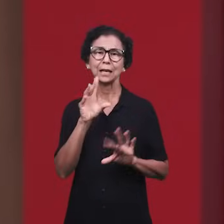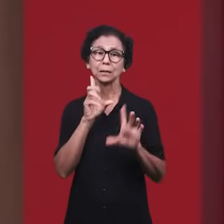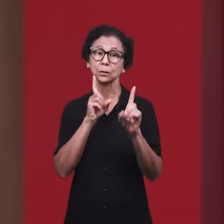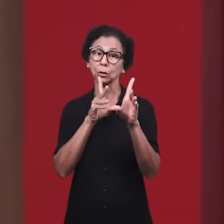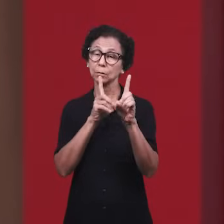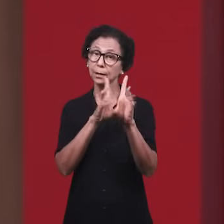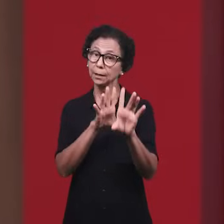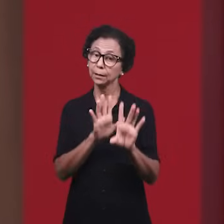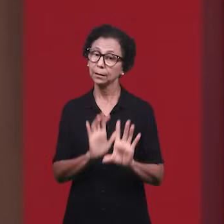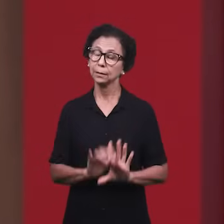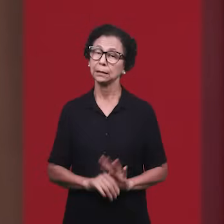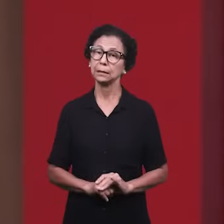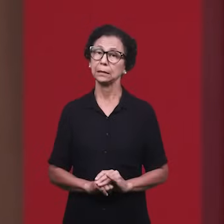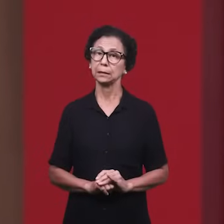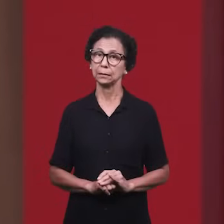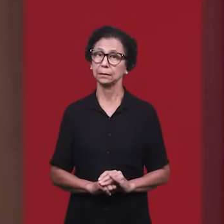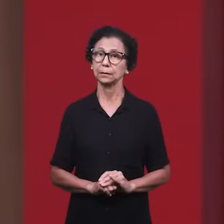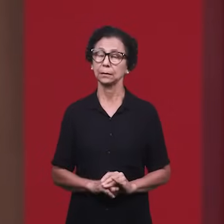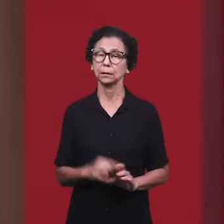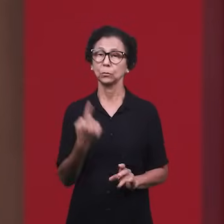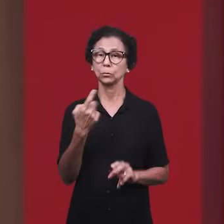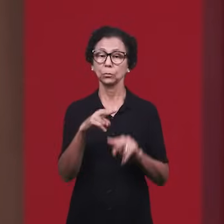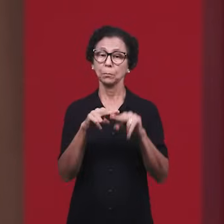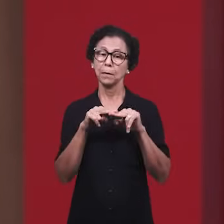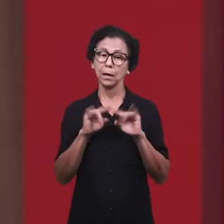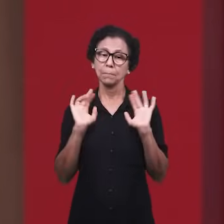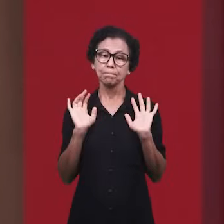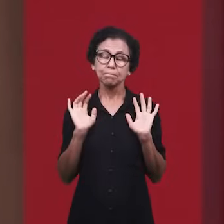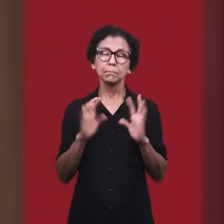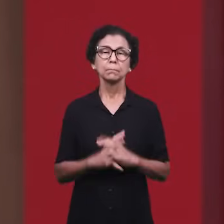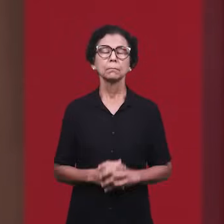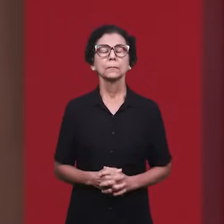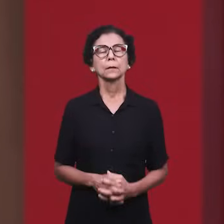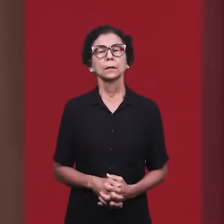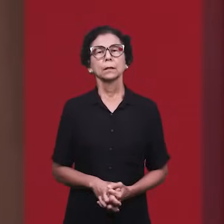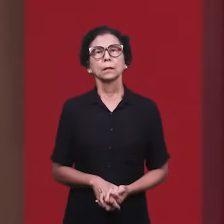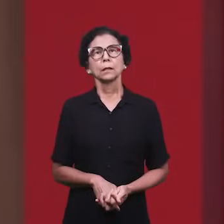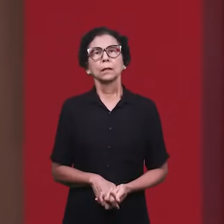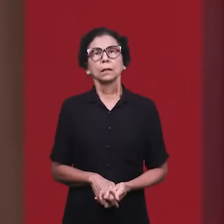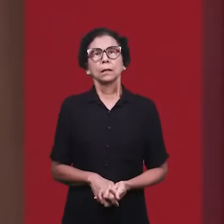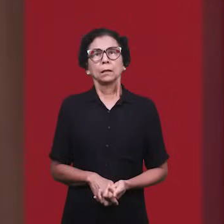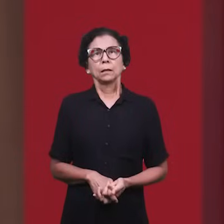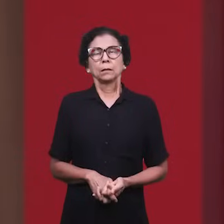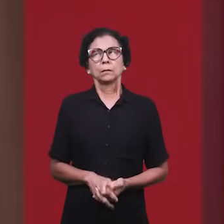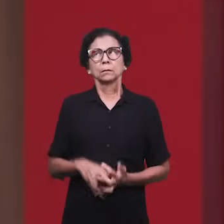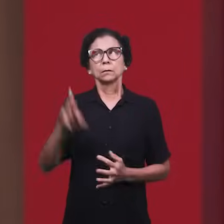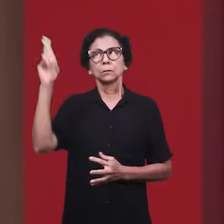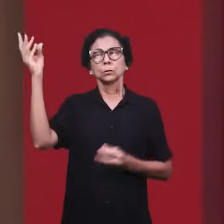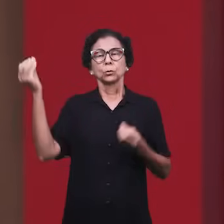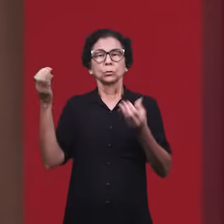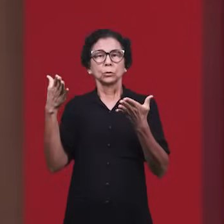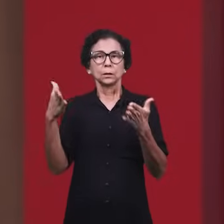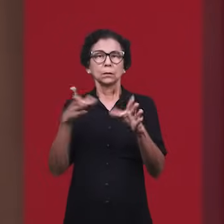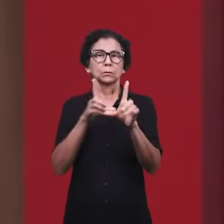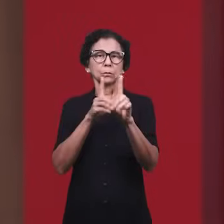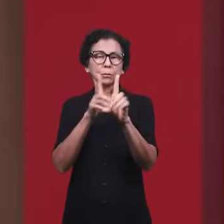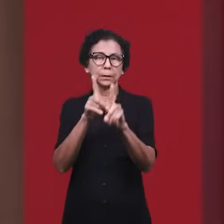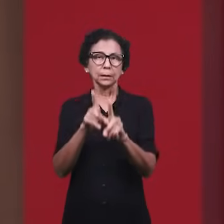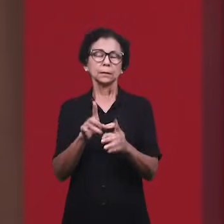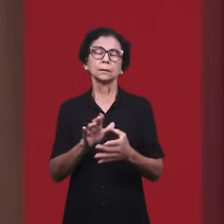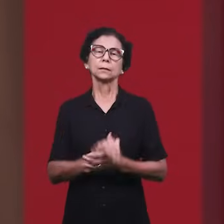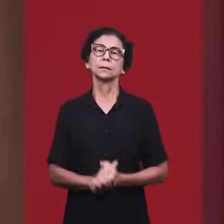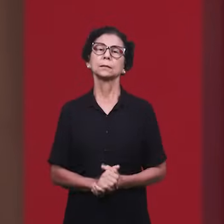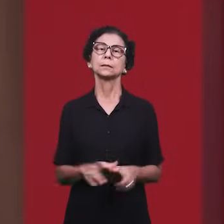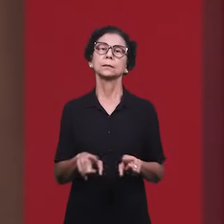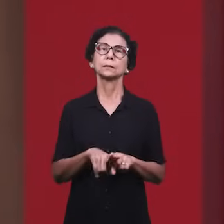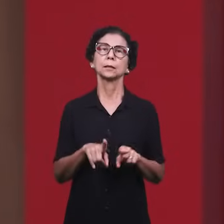temos para instruir não existe outro recurso é só aquilo que o senhor Colocou à disposição dessa obra que é a doutrina mas ele